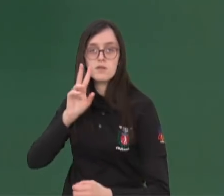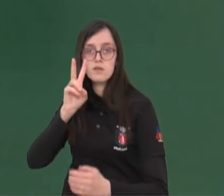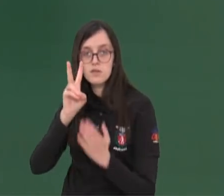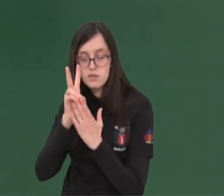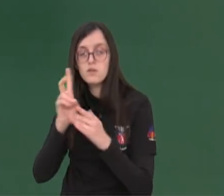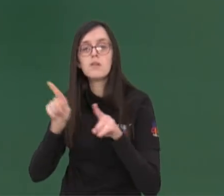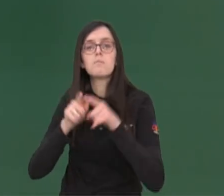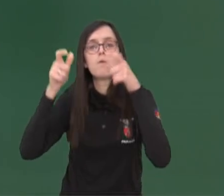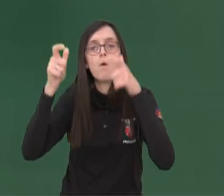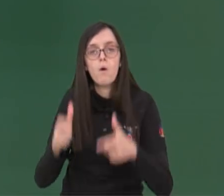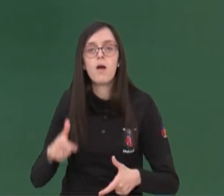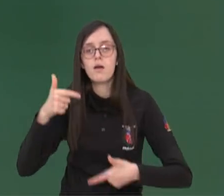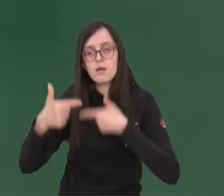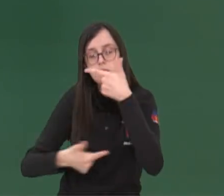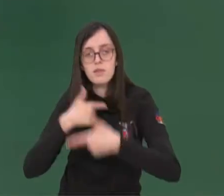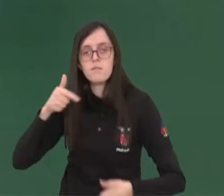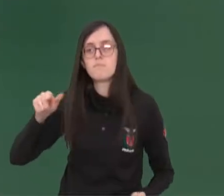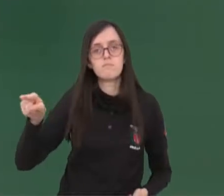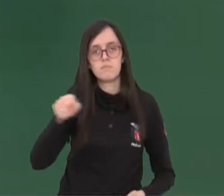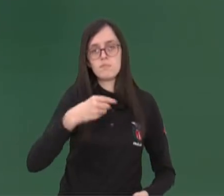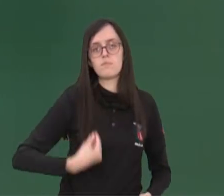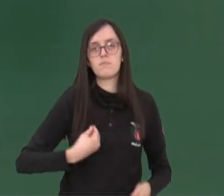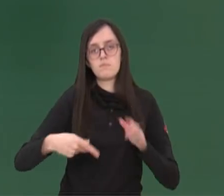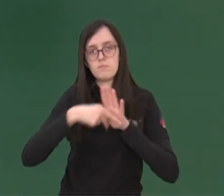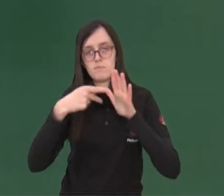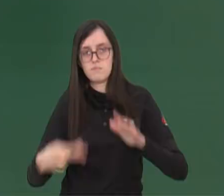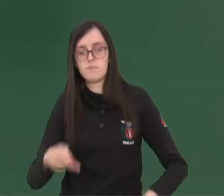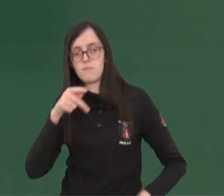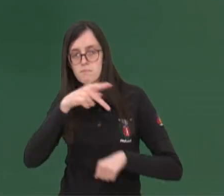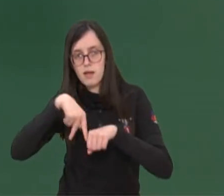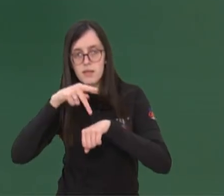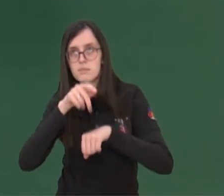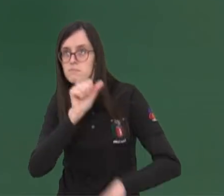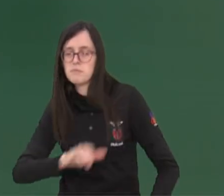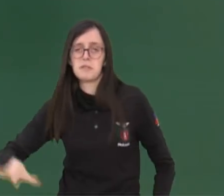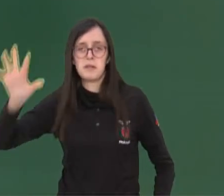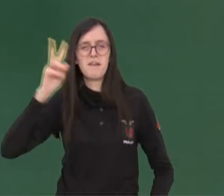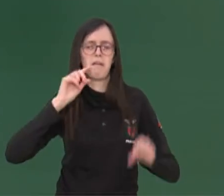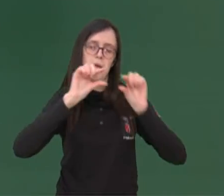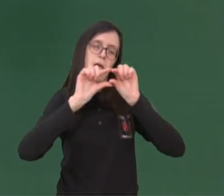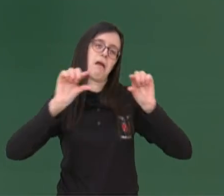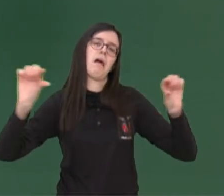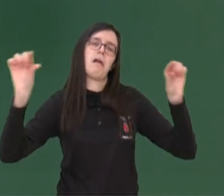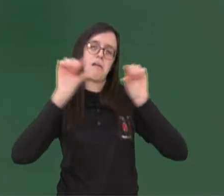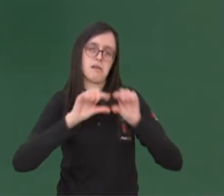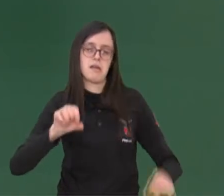e Localização de Trabalhadores Nacionais. Com essa sigla enorme aí,